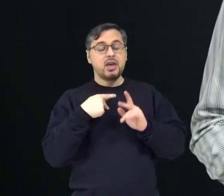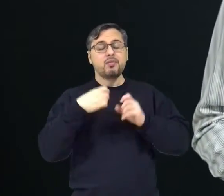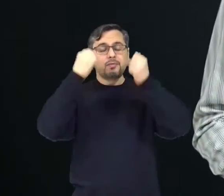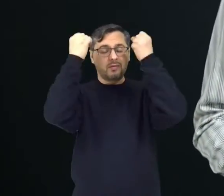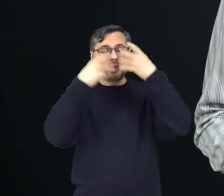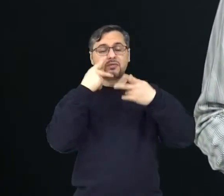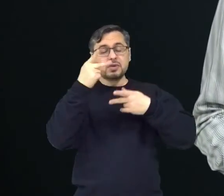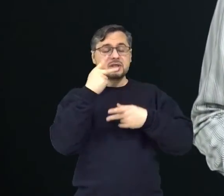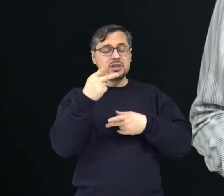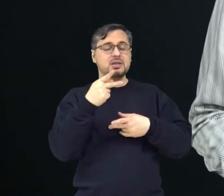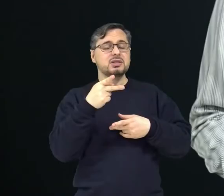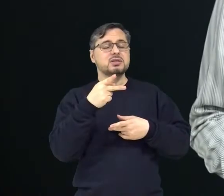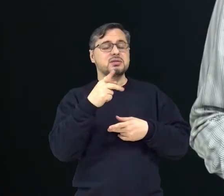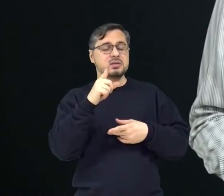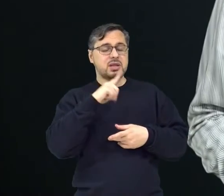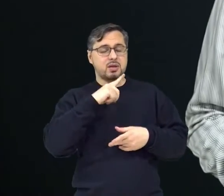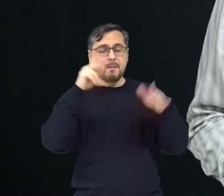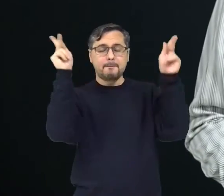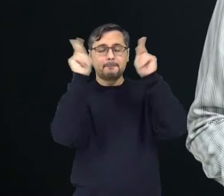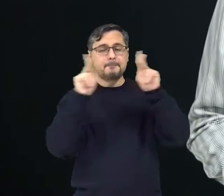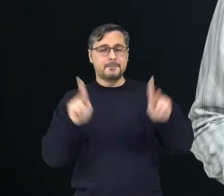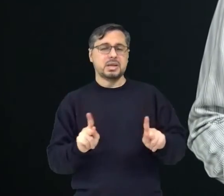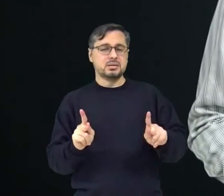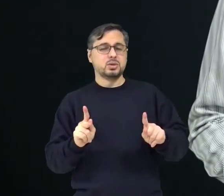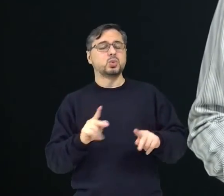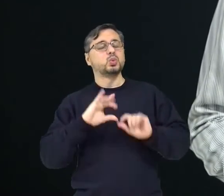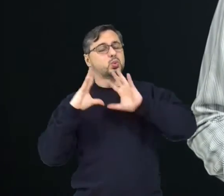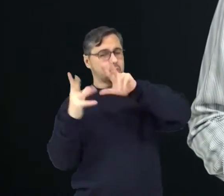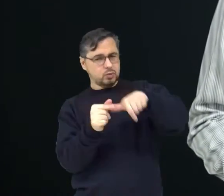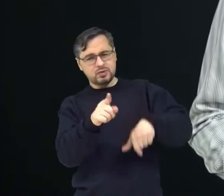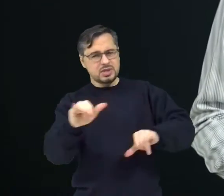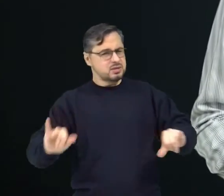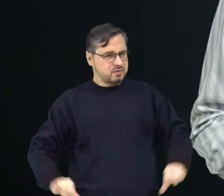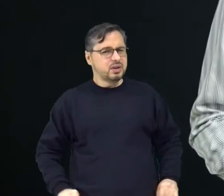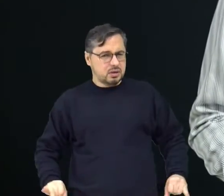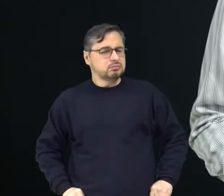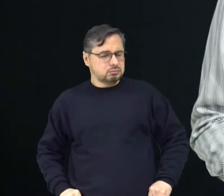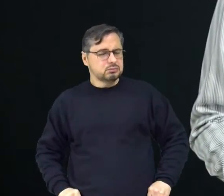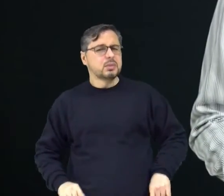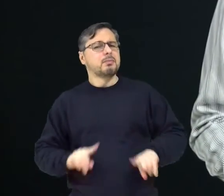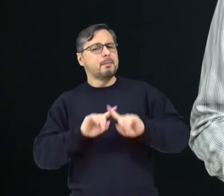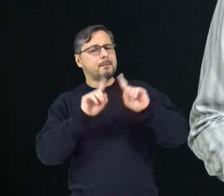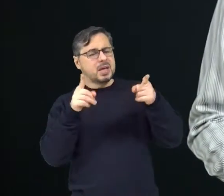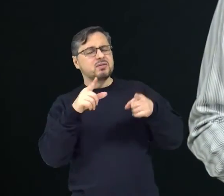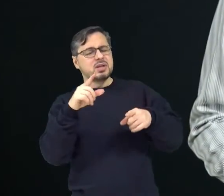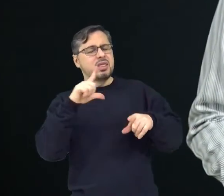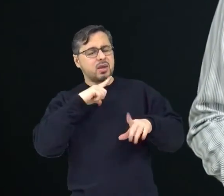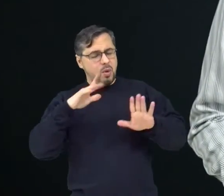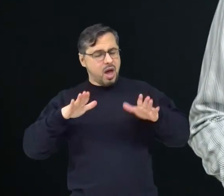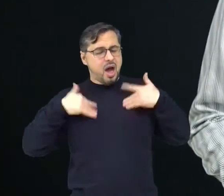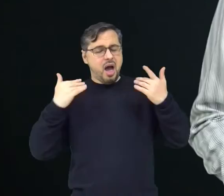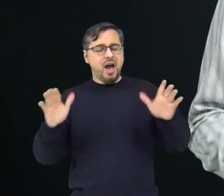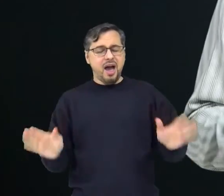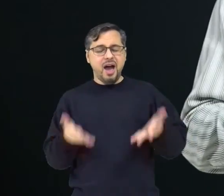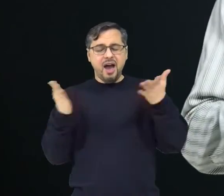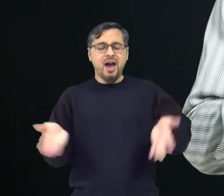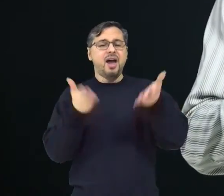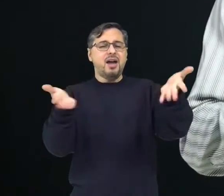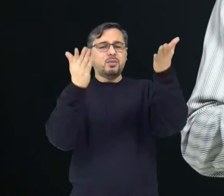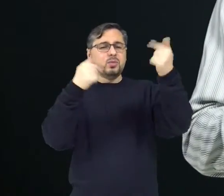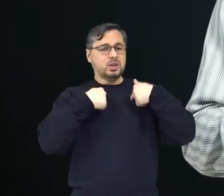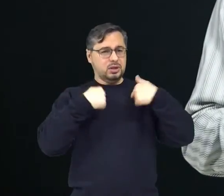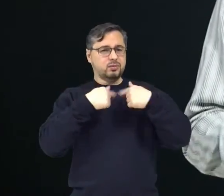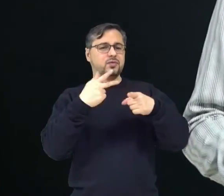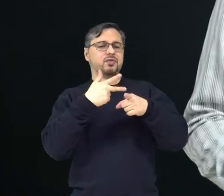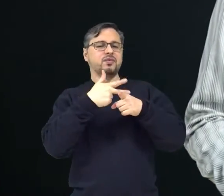paz. Neste mundo vocês terão aflições. Contudo, tenham ânimo, eu venci o mundo. Preste